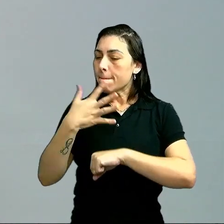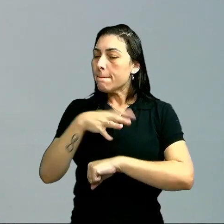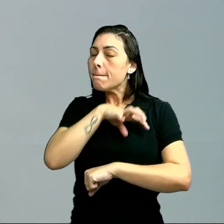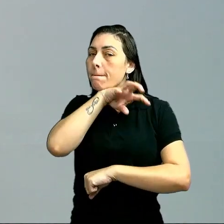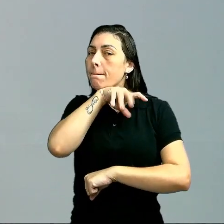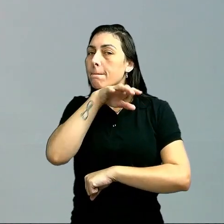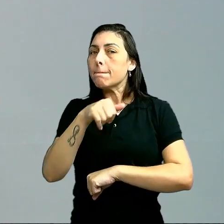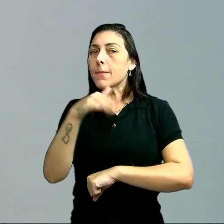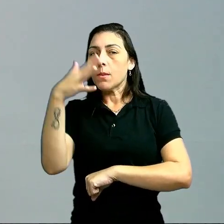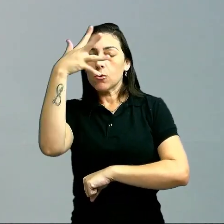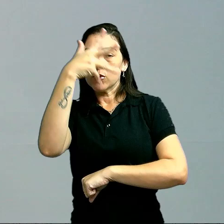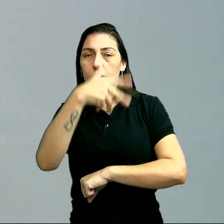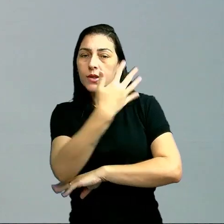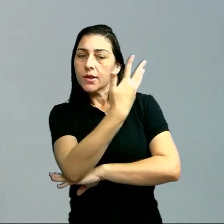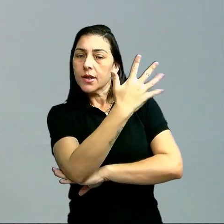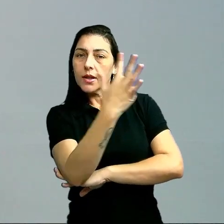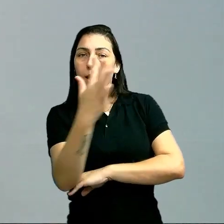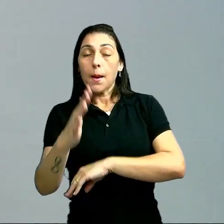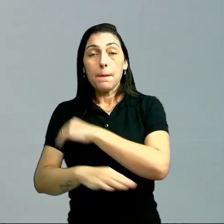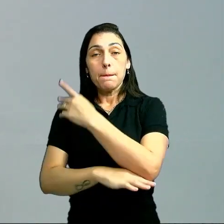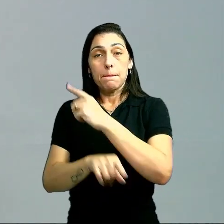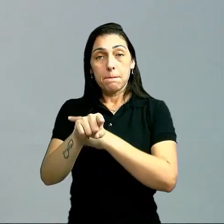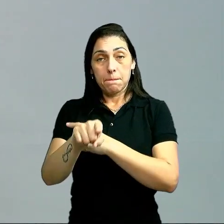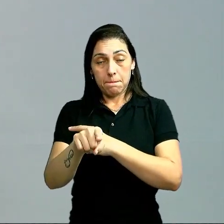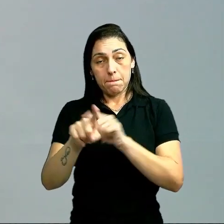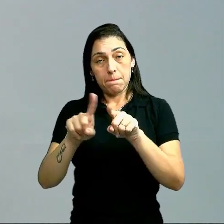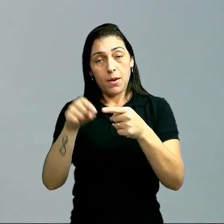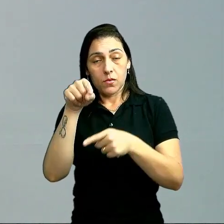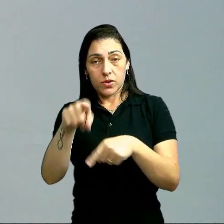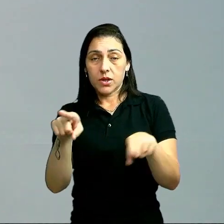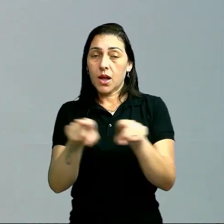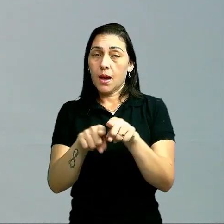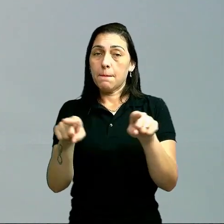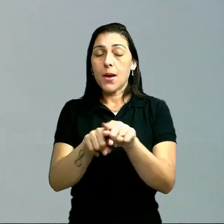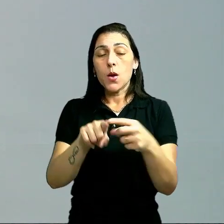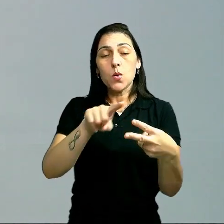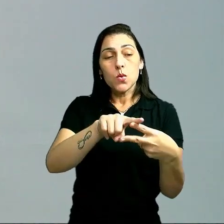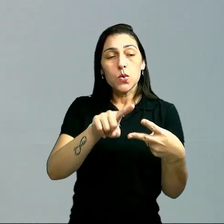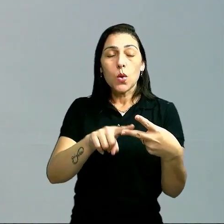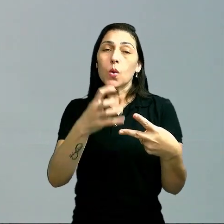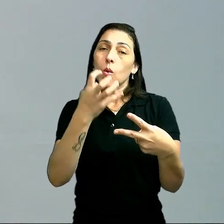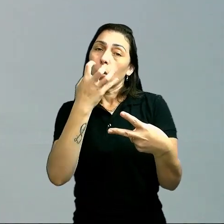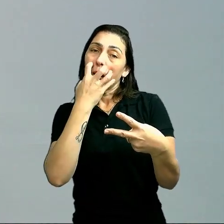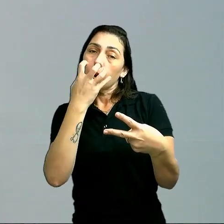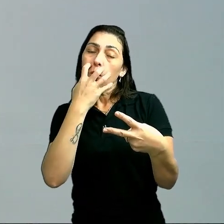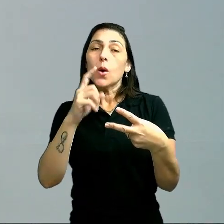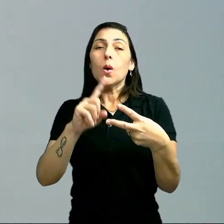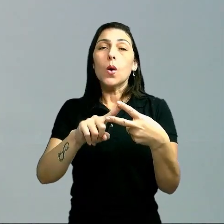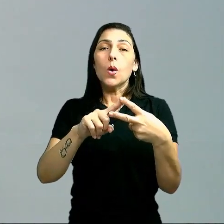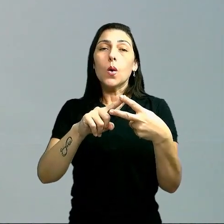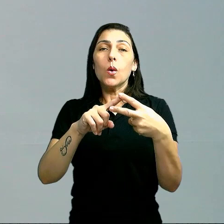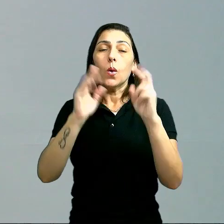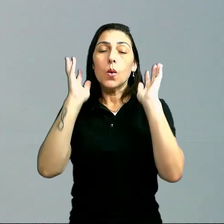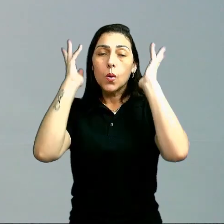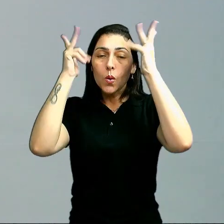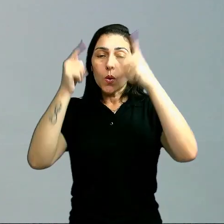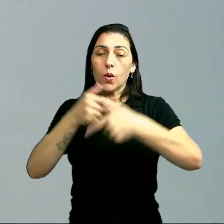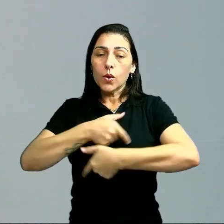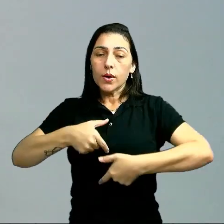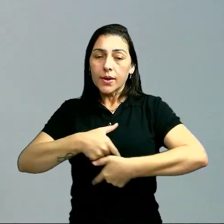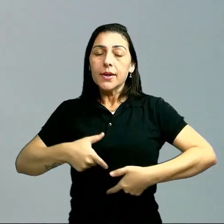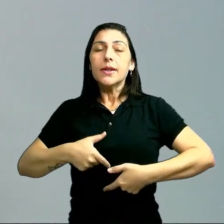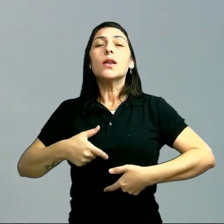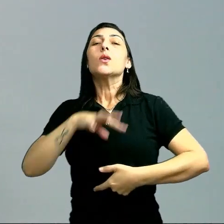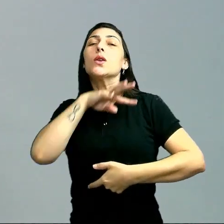animal mais bonito da natureza. Mas você há de admitir que tanto o tigre branco quanto o husky siberiano são 2